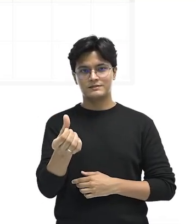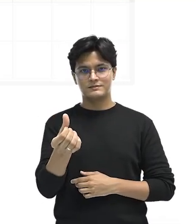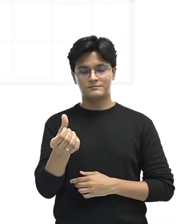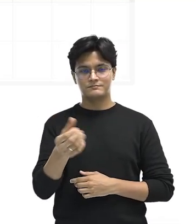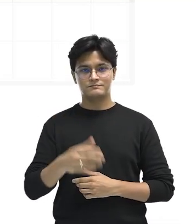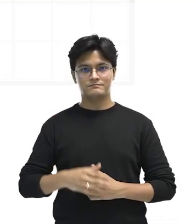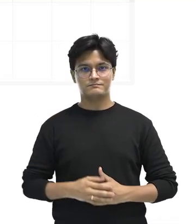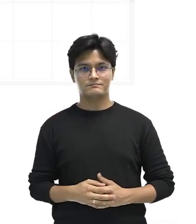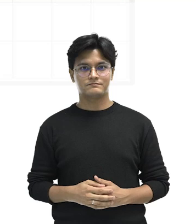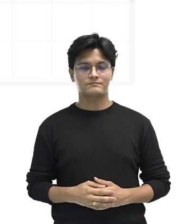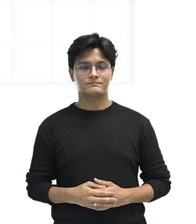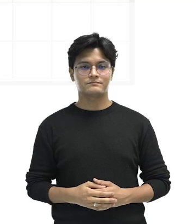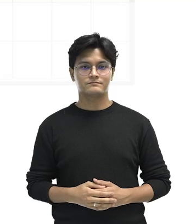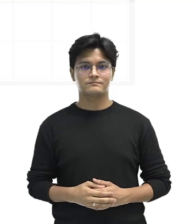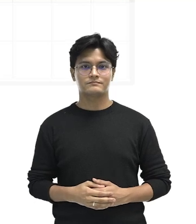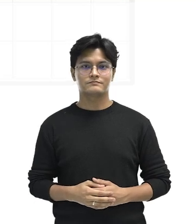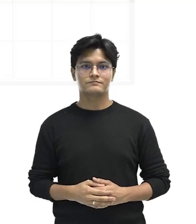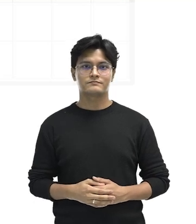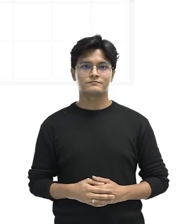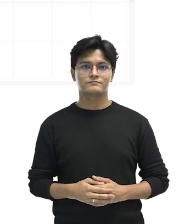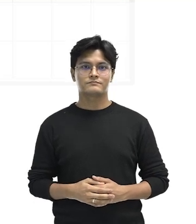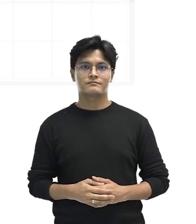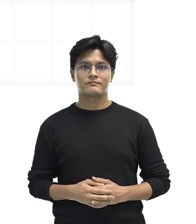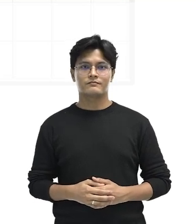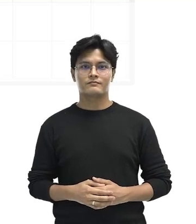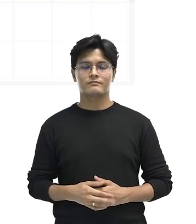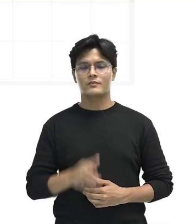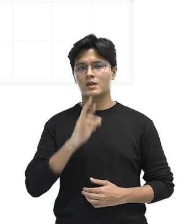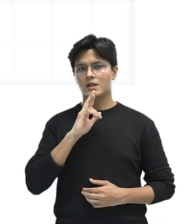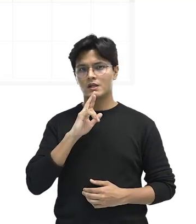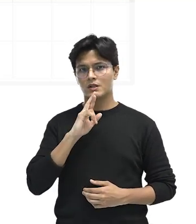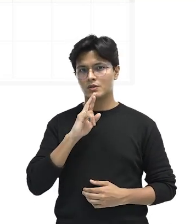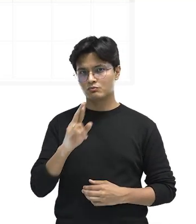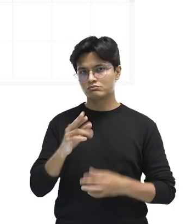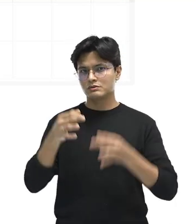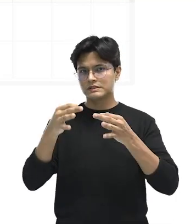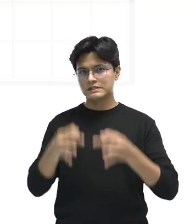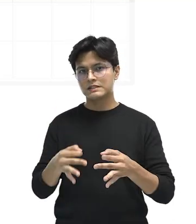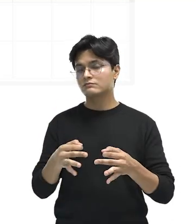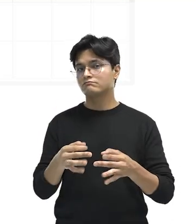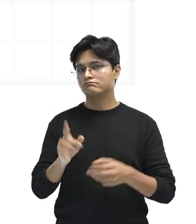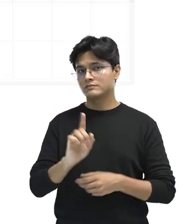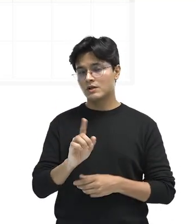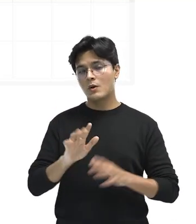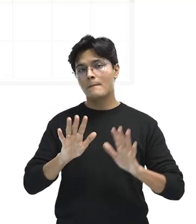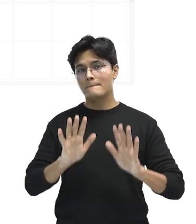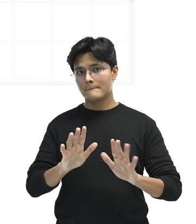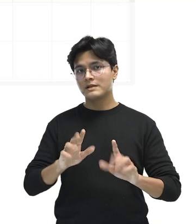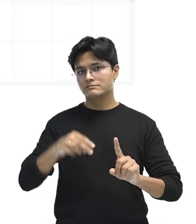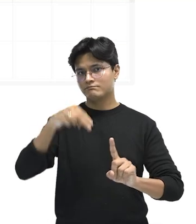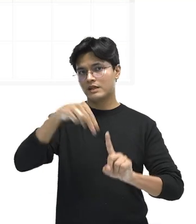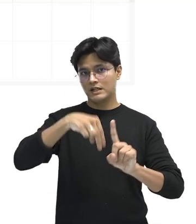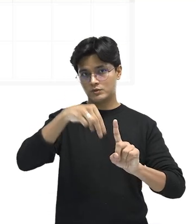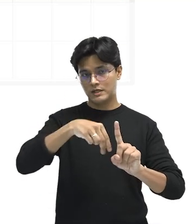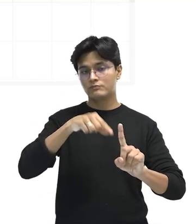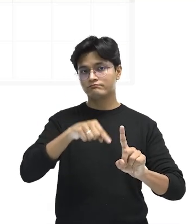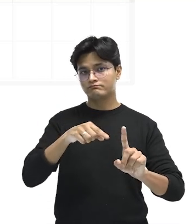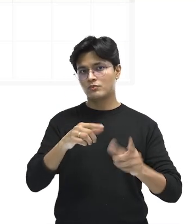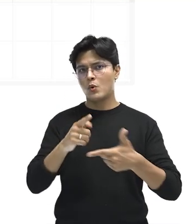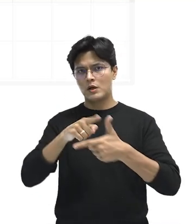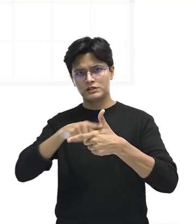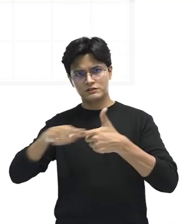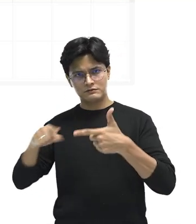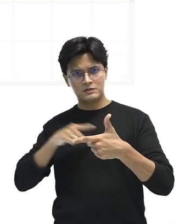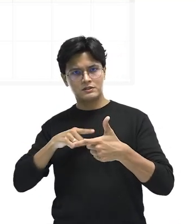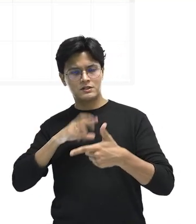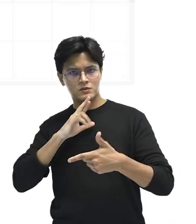7,6. Ok? Não consegue uma divisão exata não. Não consegue uma divisão com um número natural, tá? Porque a divisão ela é exata. Apesar da